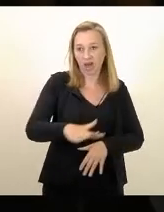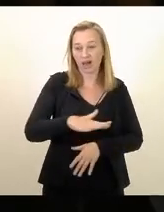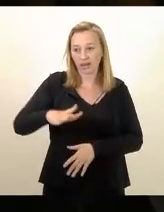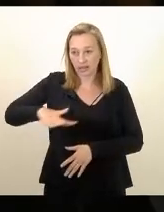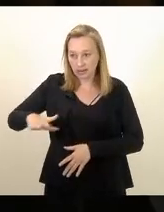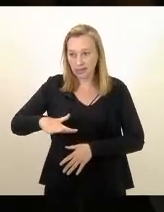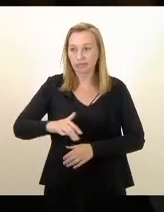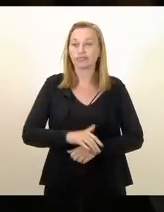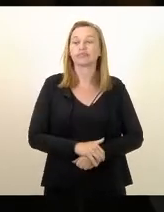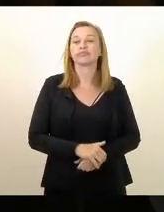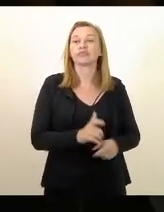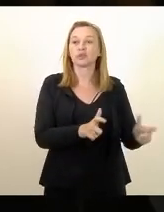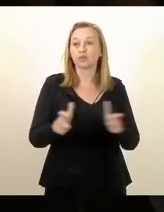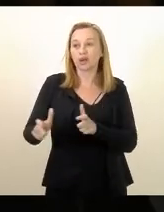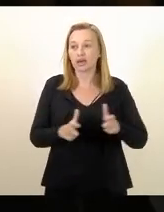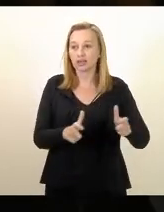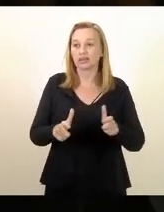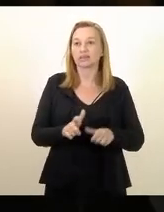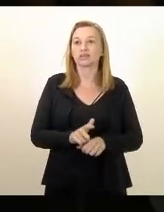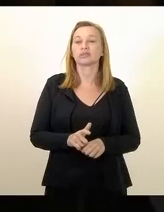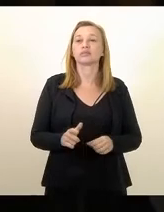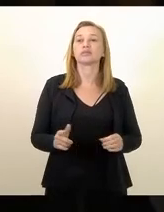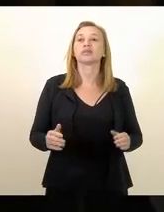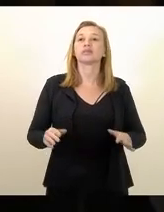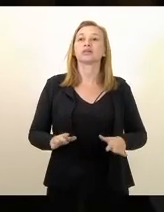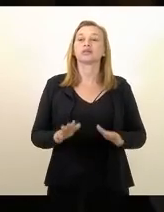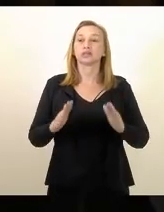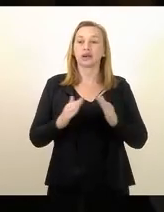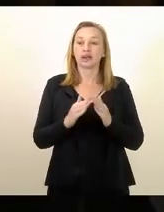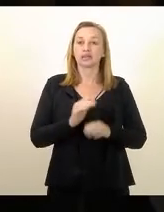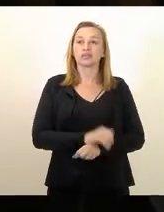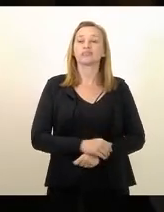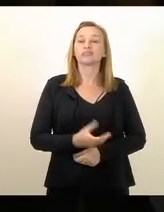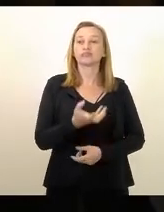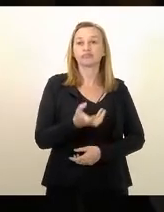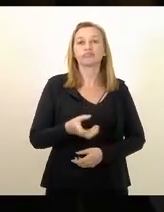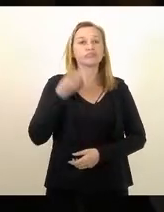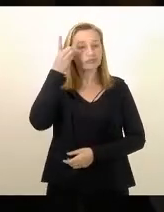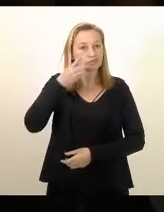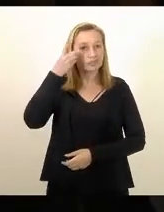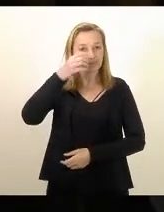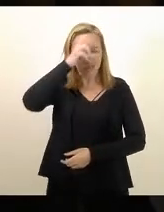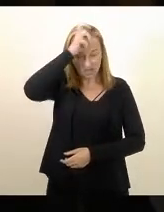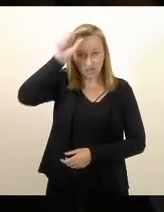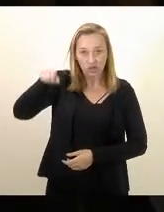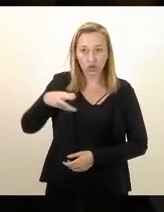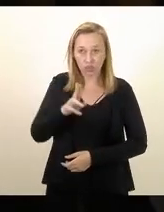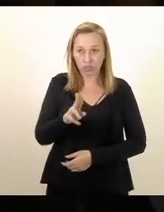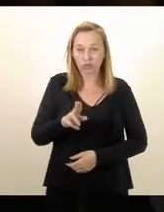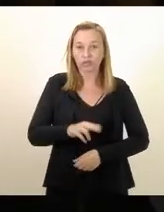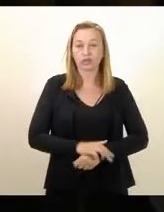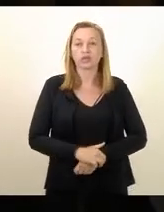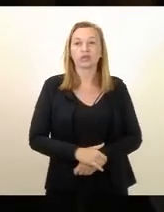instâncias e lugares do parlamento eu quero deputado me manter